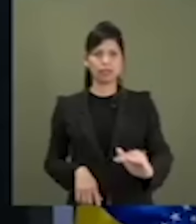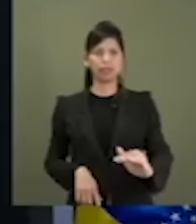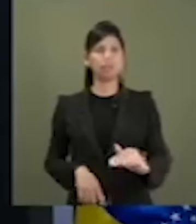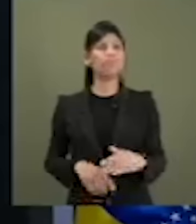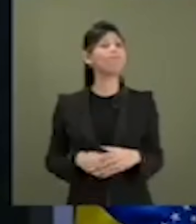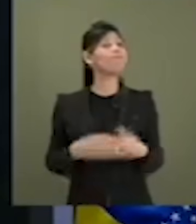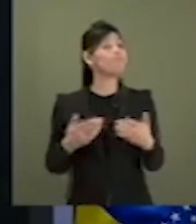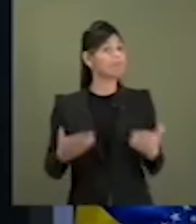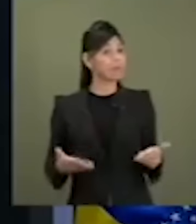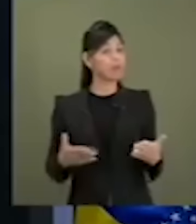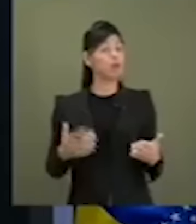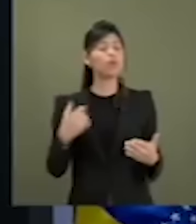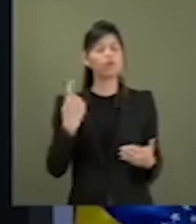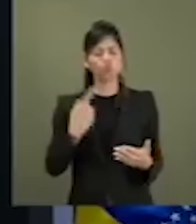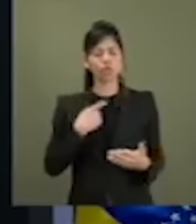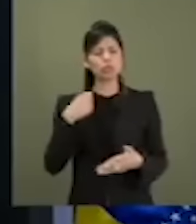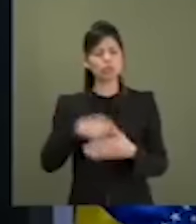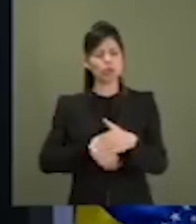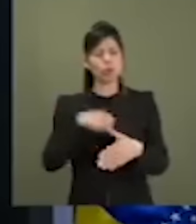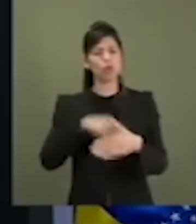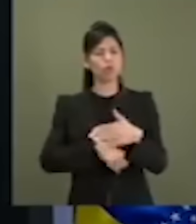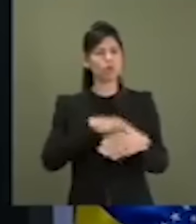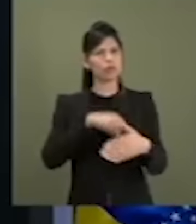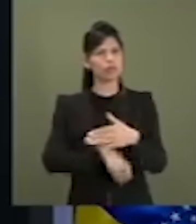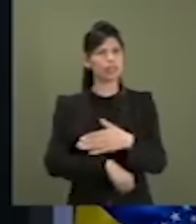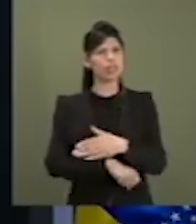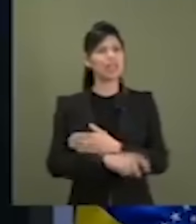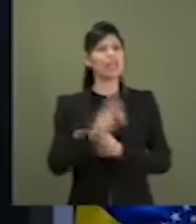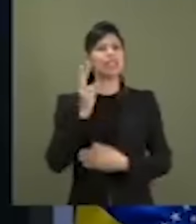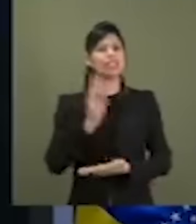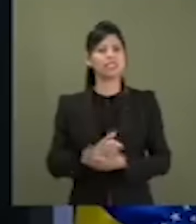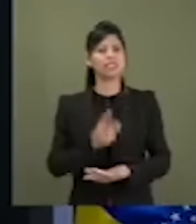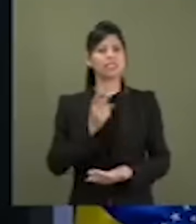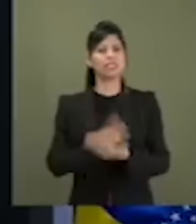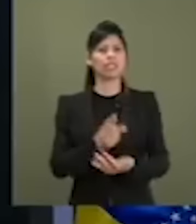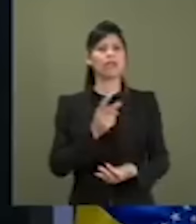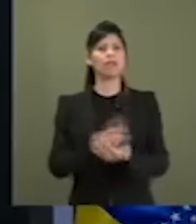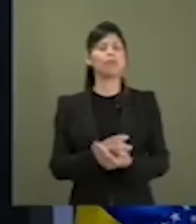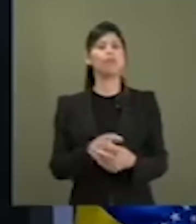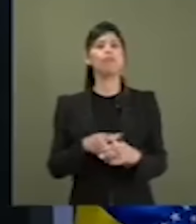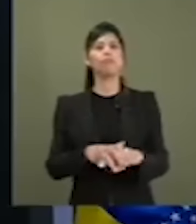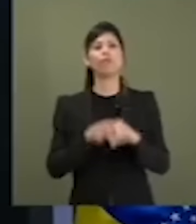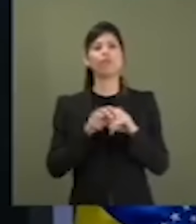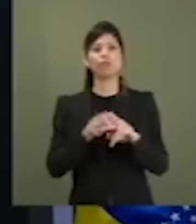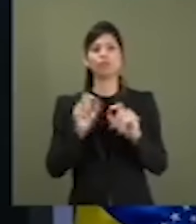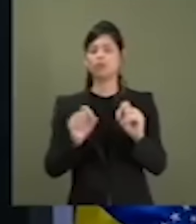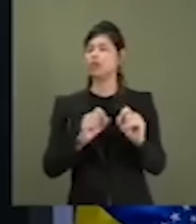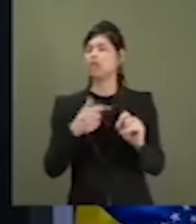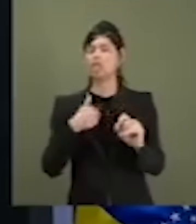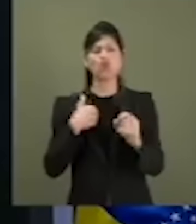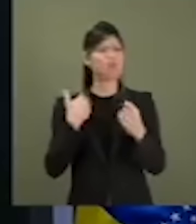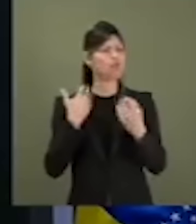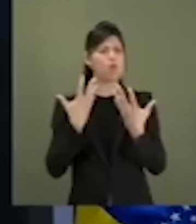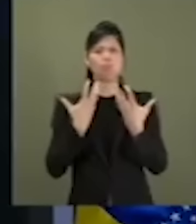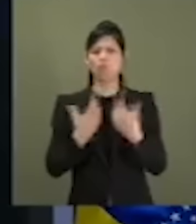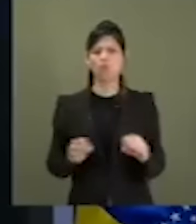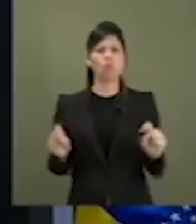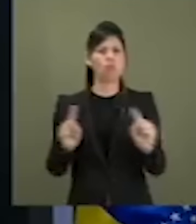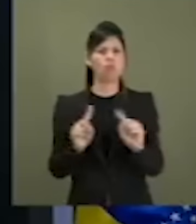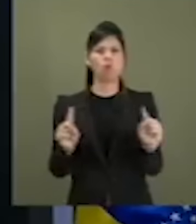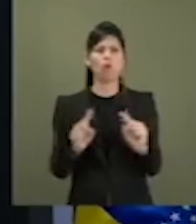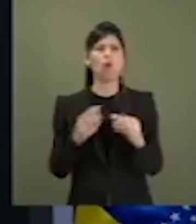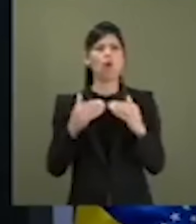qualquer avanço, qualquer agenda progressista nesse sentido, ela não conta com o meu apoio, pelo contrário, conta com o